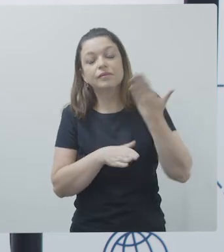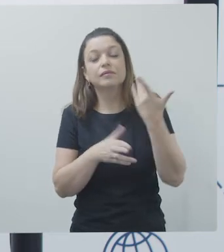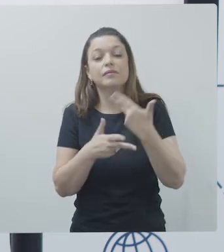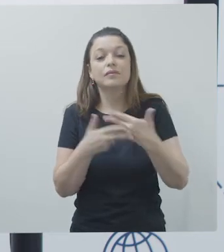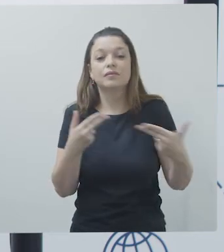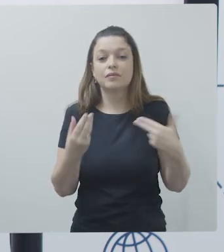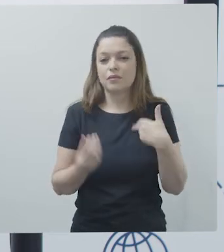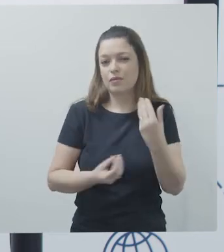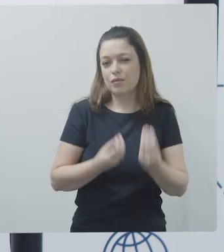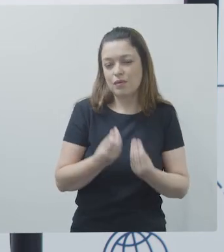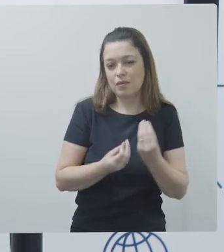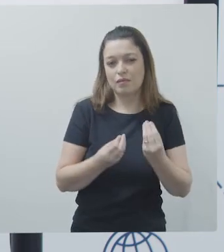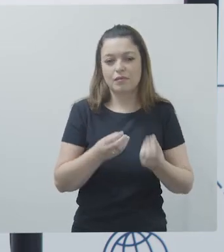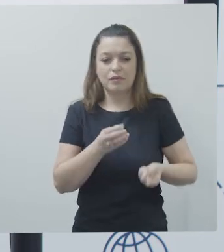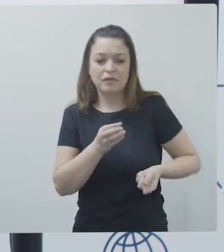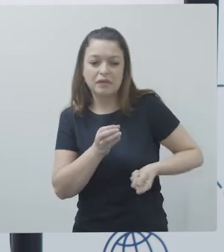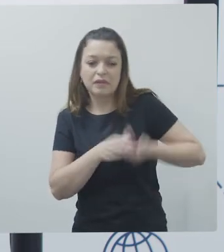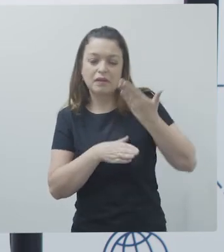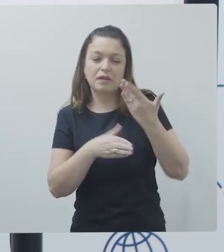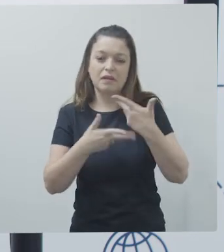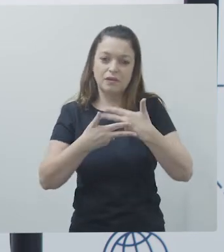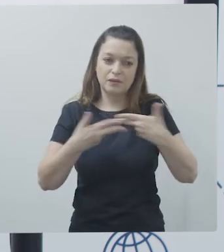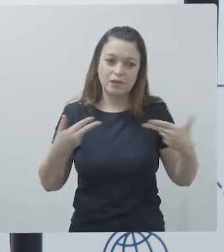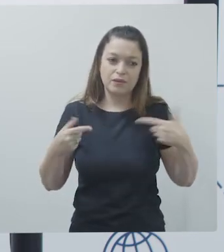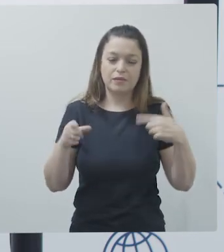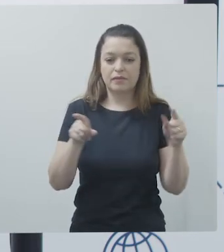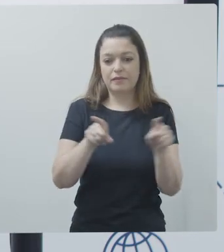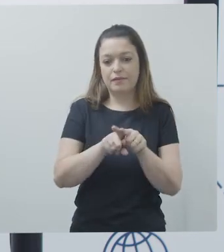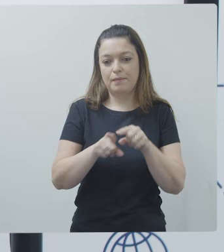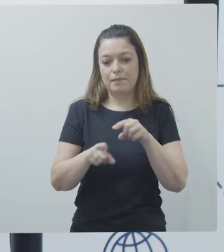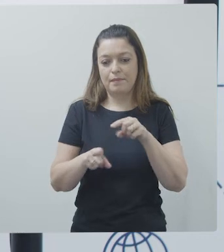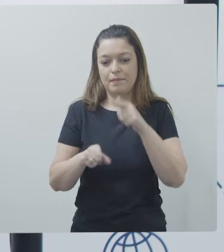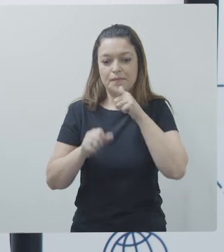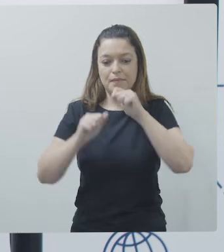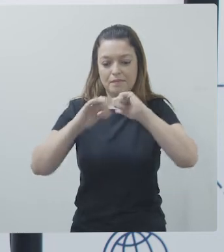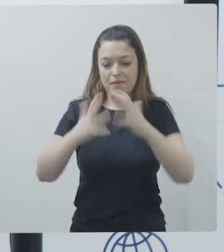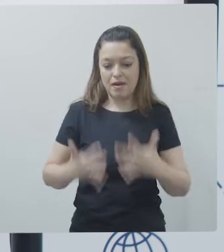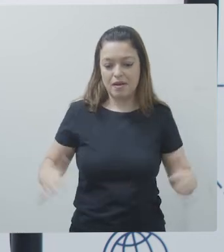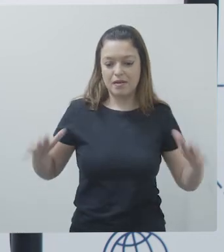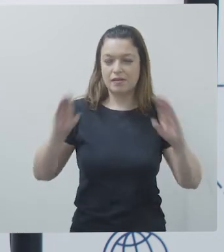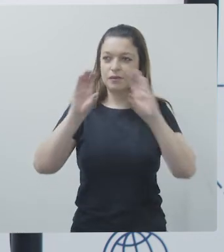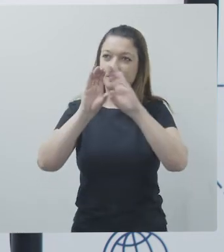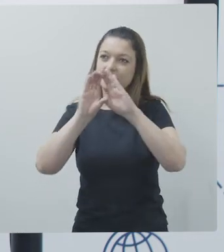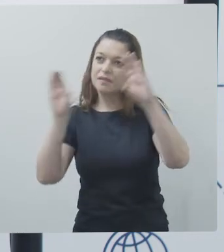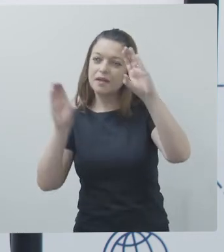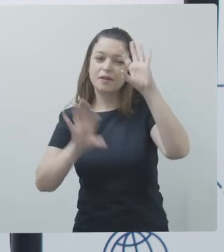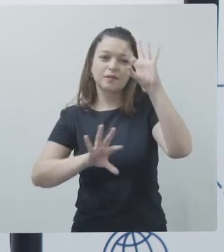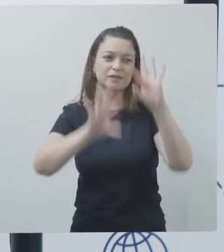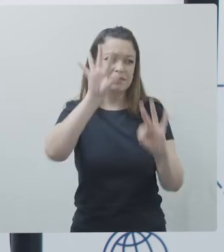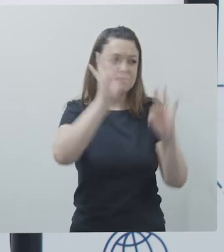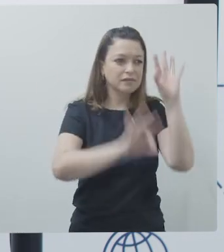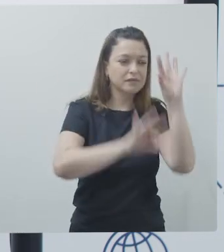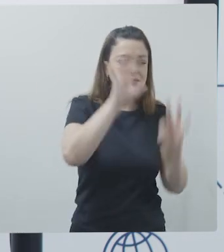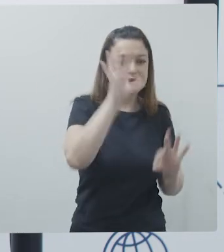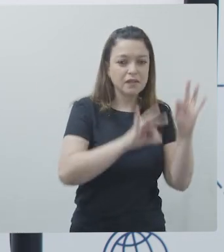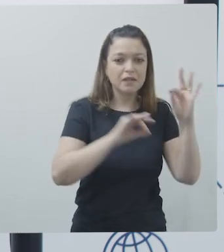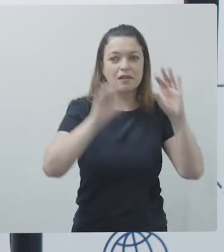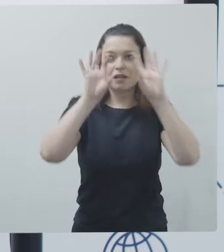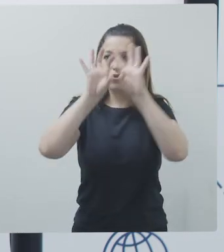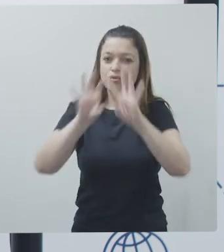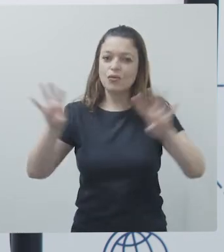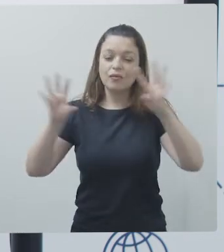feita, criando as coisas, criando o mar, criando o céu, as estrelas e também as nuvens. Então, quando a gente